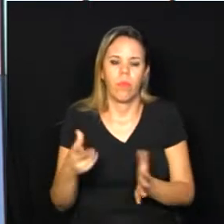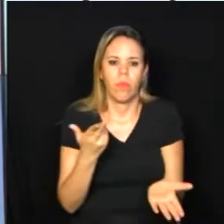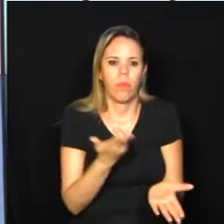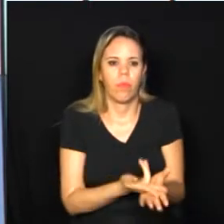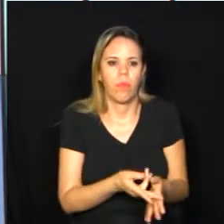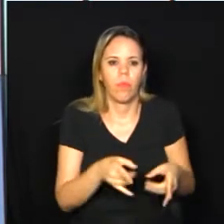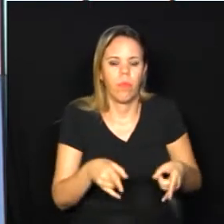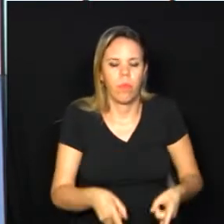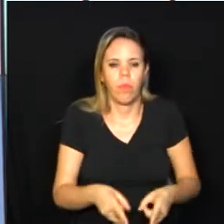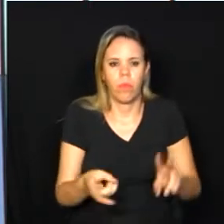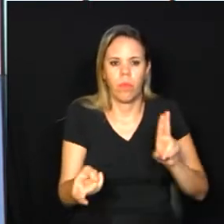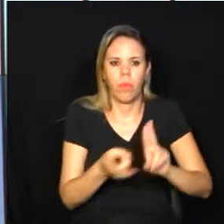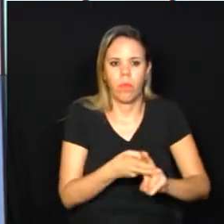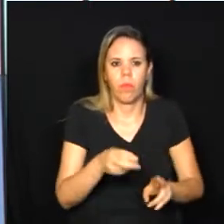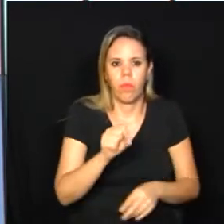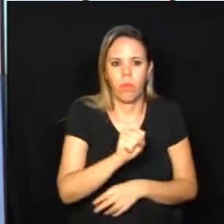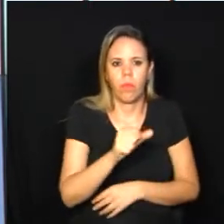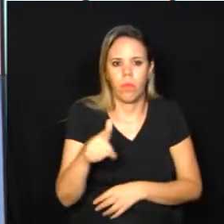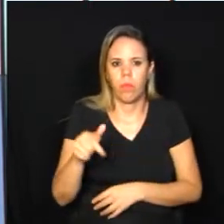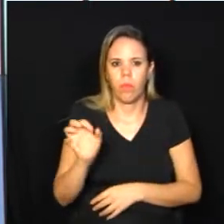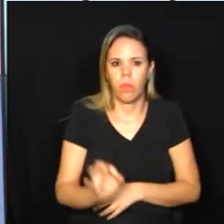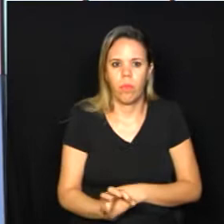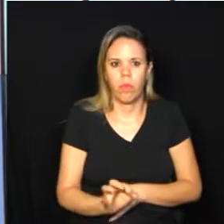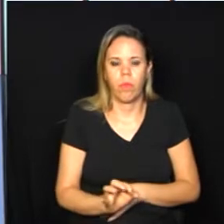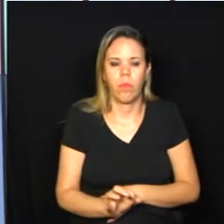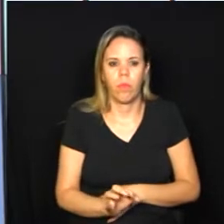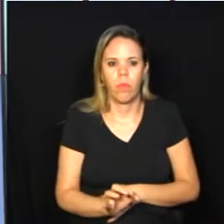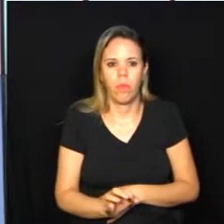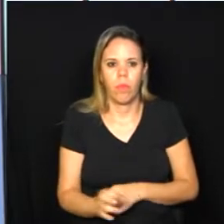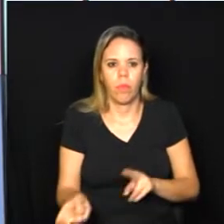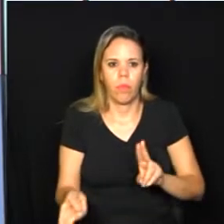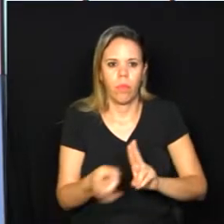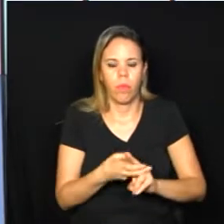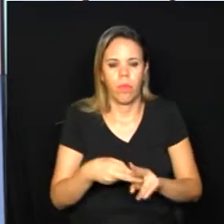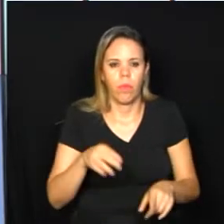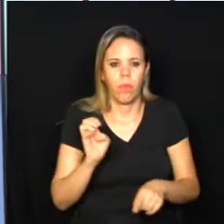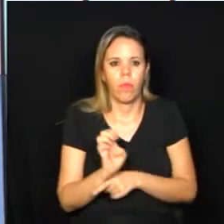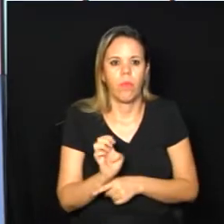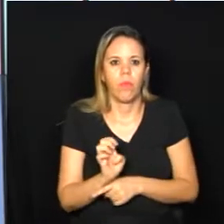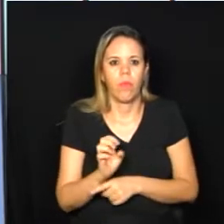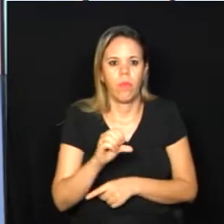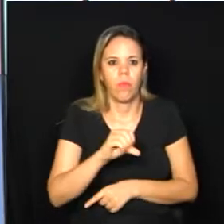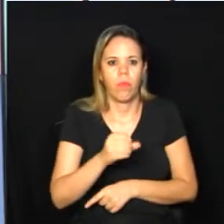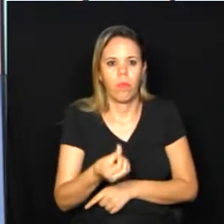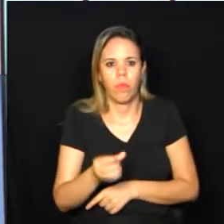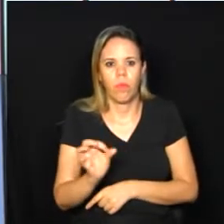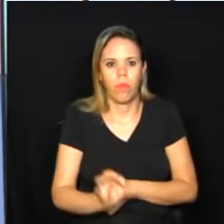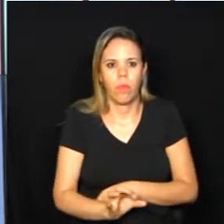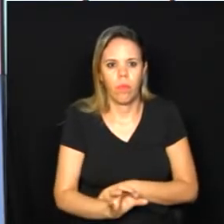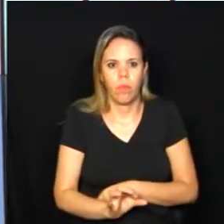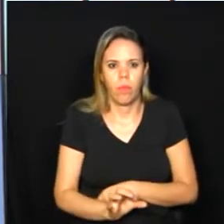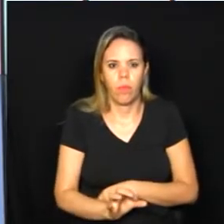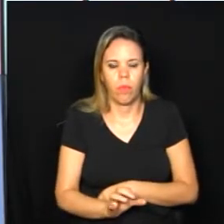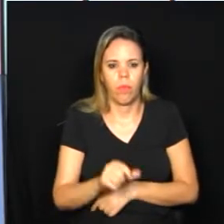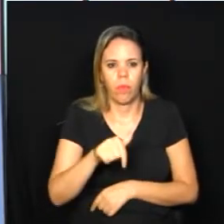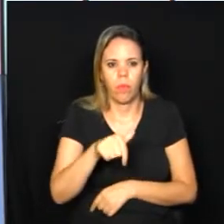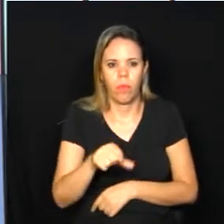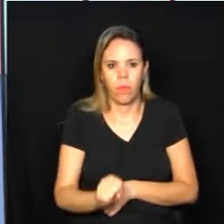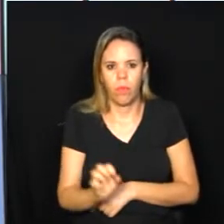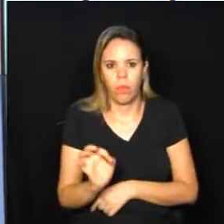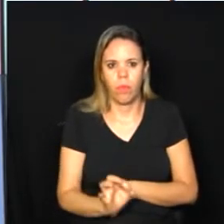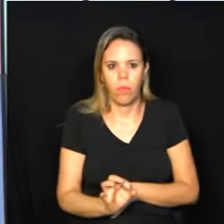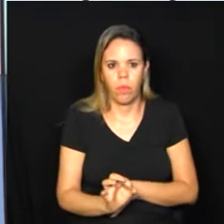SUS foi de 87%, no SUS estadual 96% e 78%